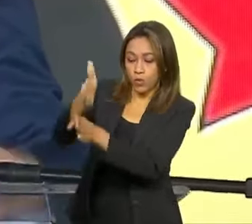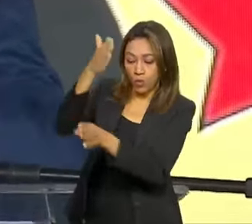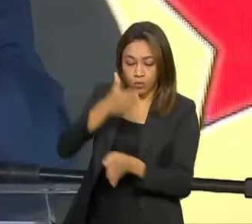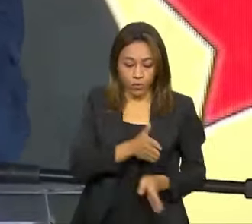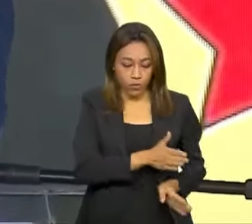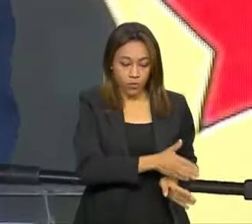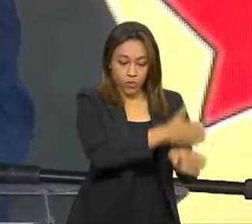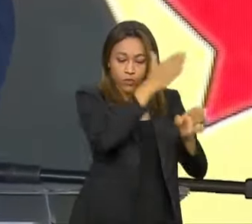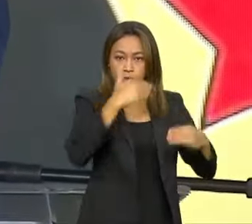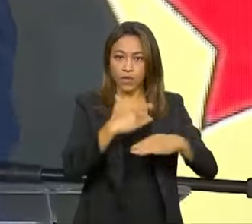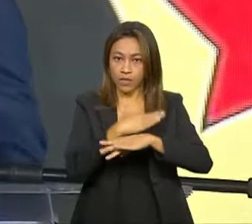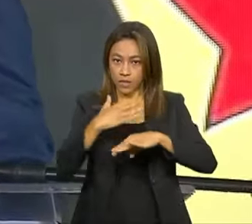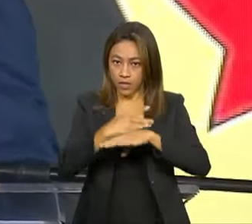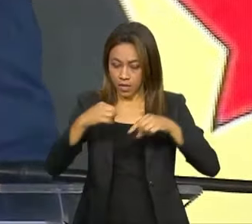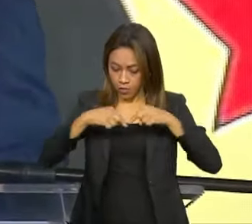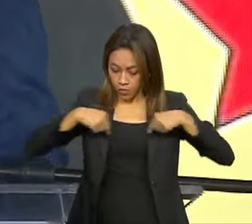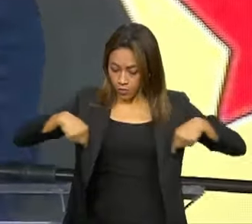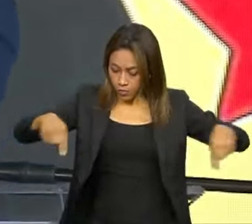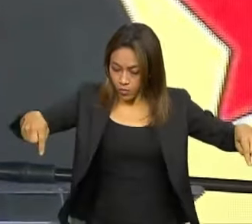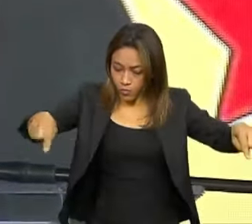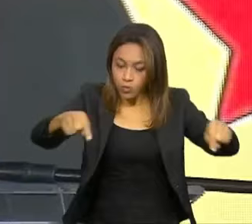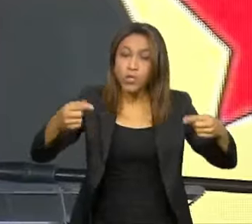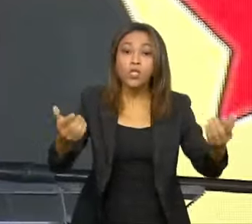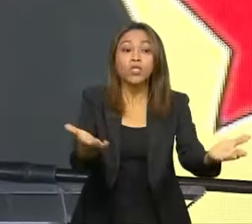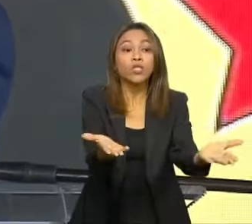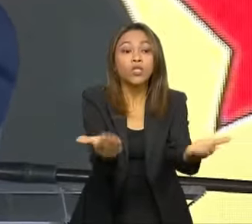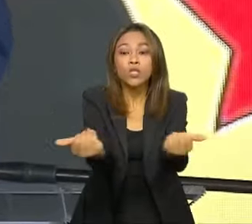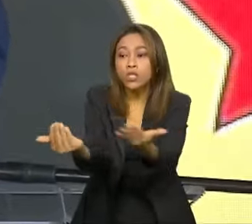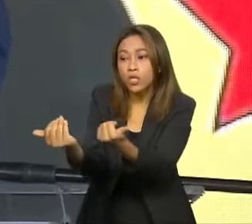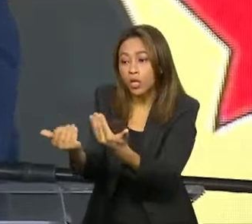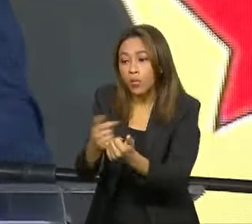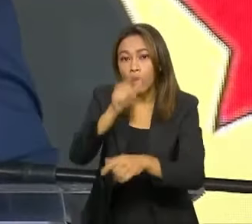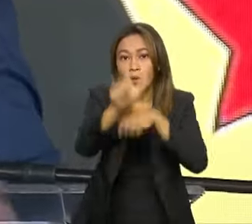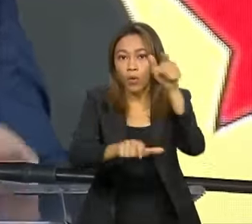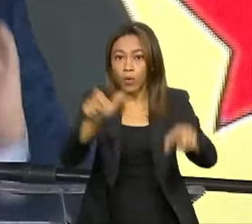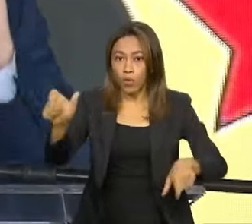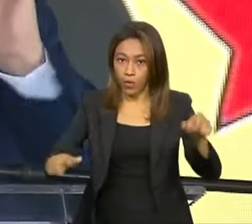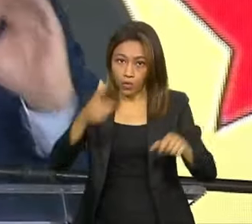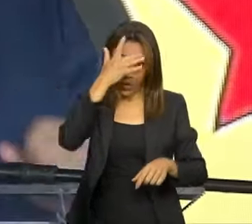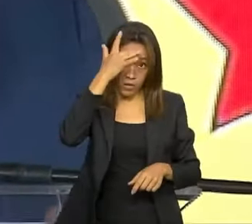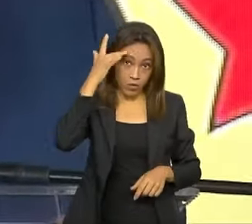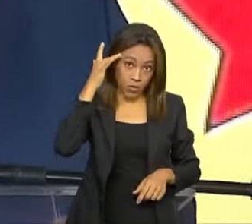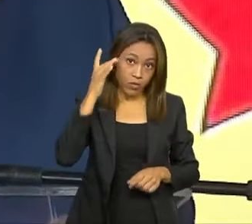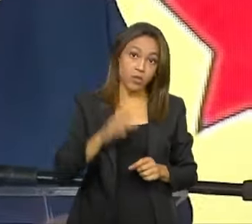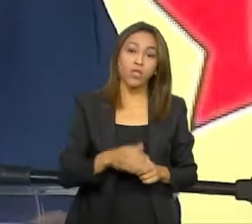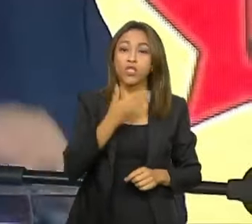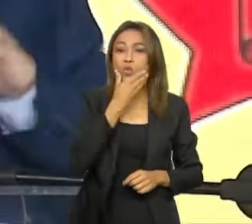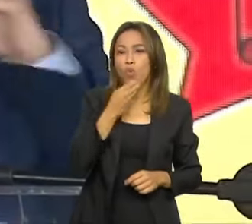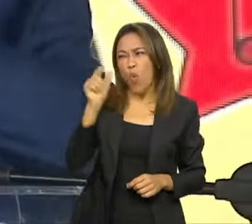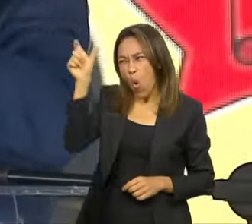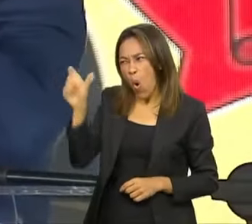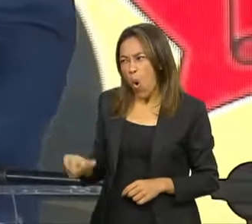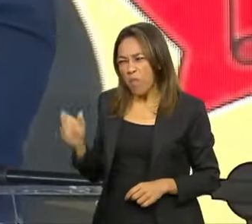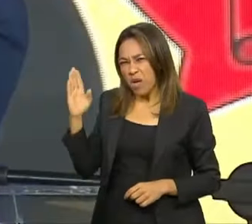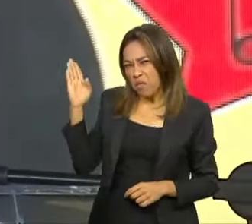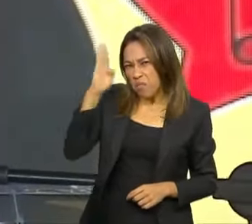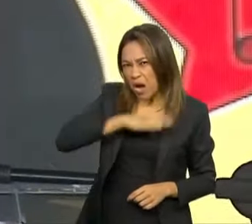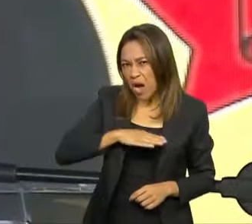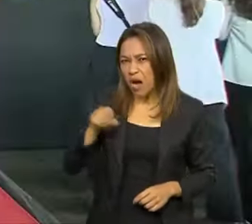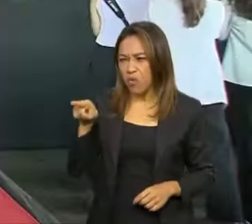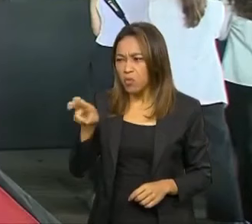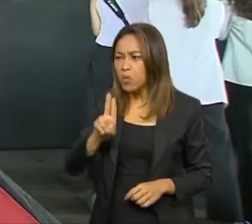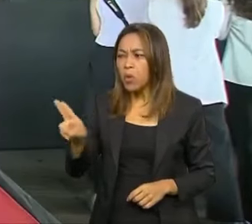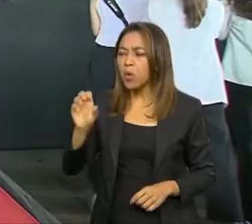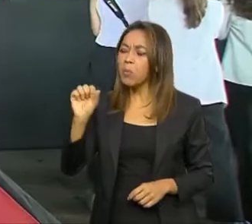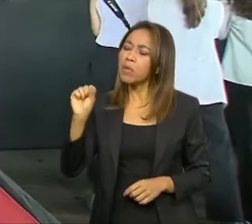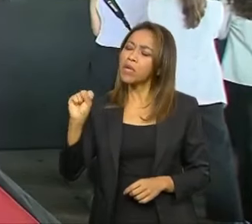E quando findou a tarefa, apesar de um personagem do mal chamado Sambalate dizer o tempo todo, isso não vai